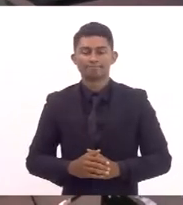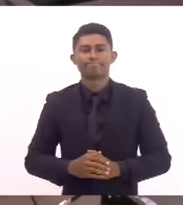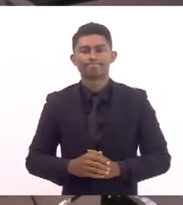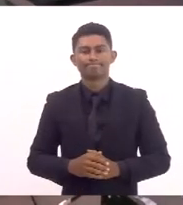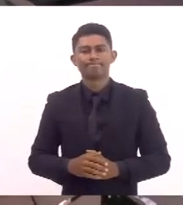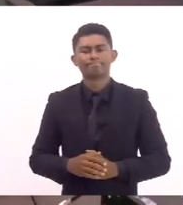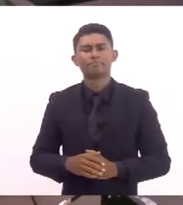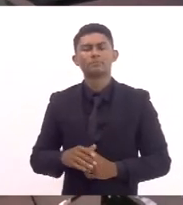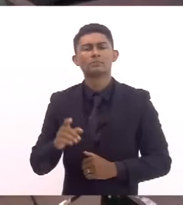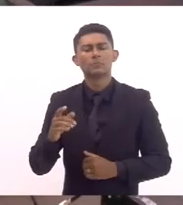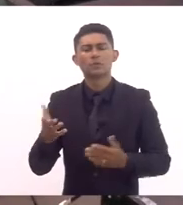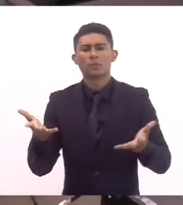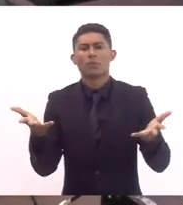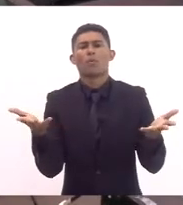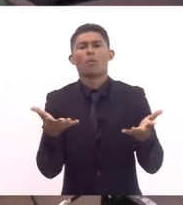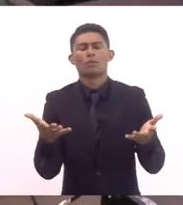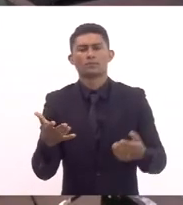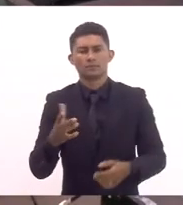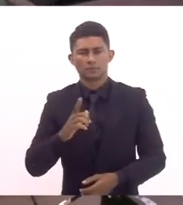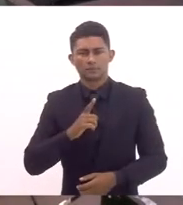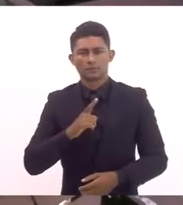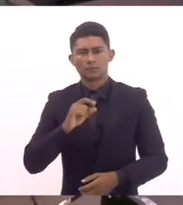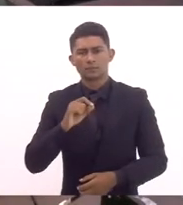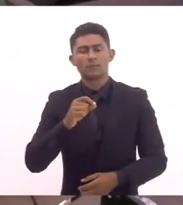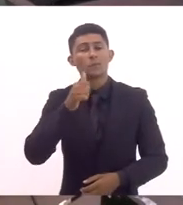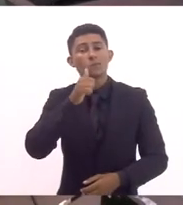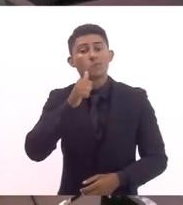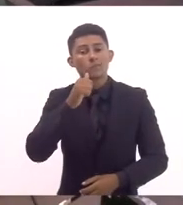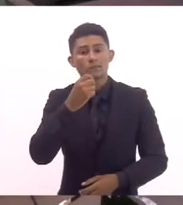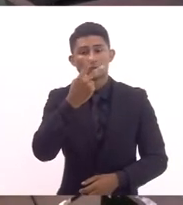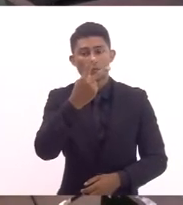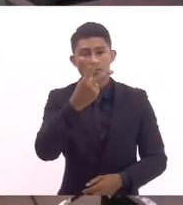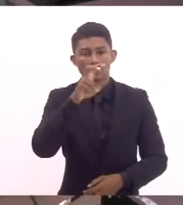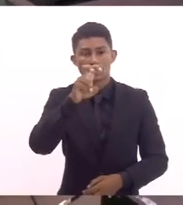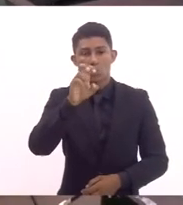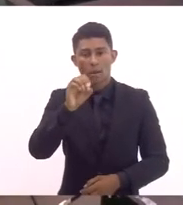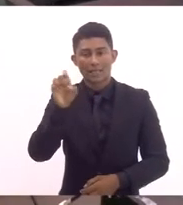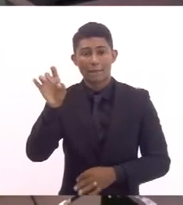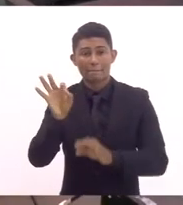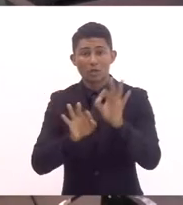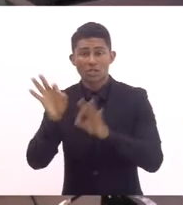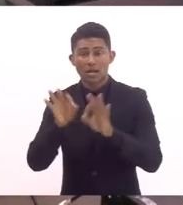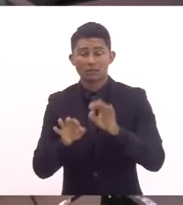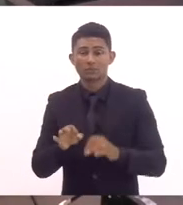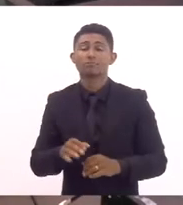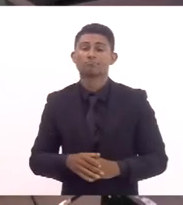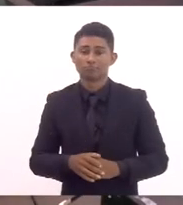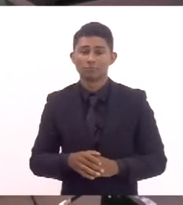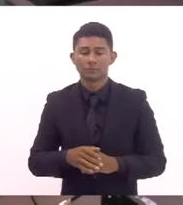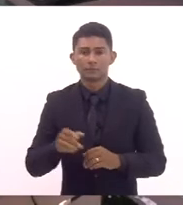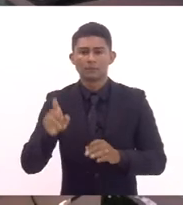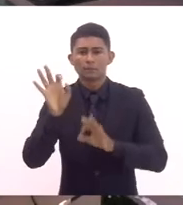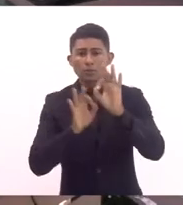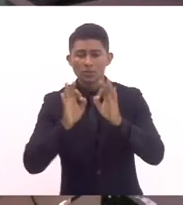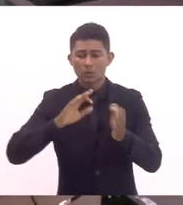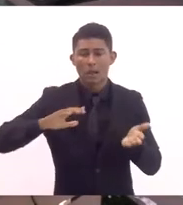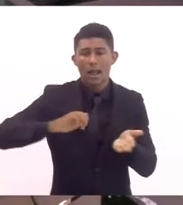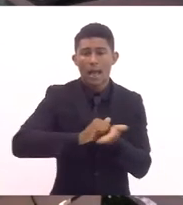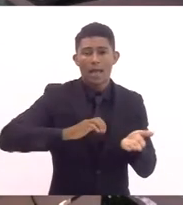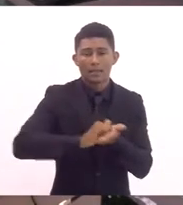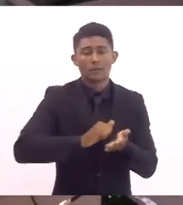mãe e os atualmente eu tô com 250 mulheres entre gestantes e puérperas cadastradas no projeto